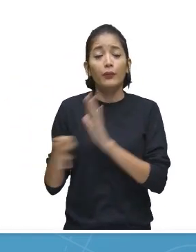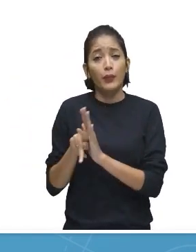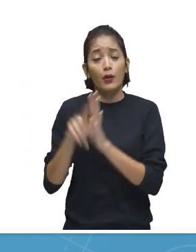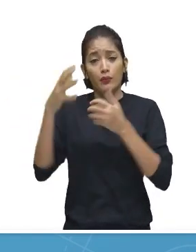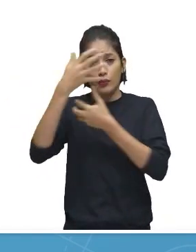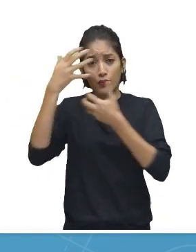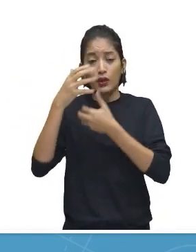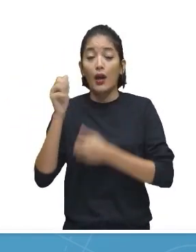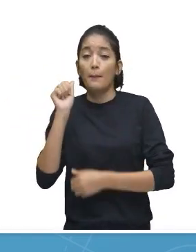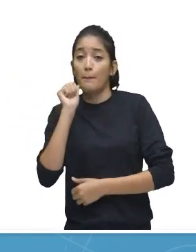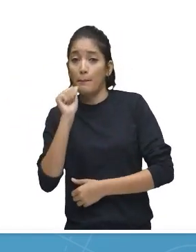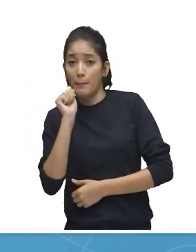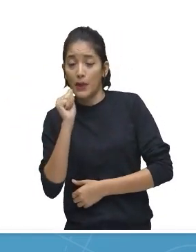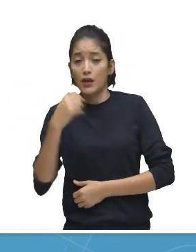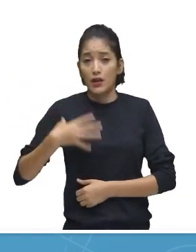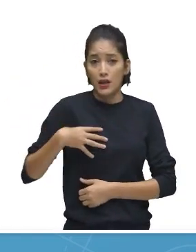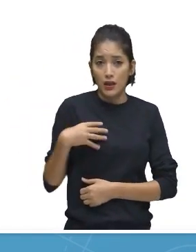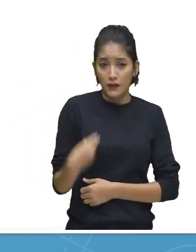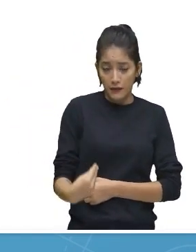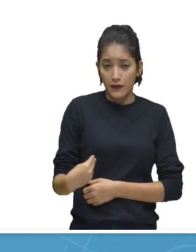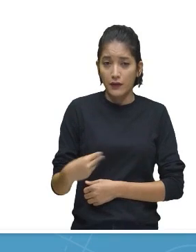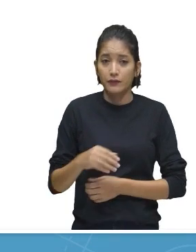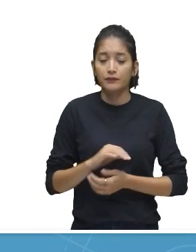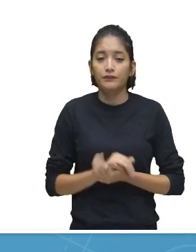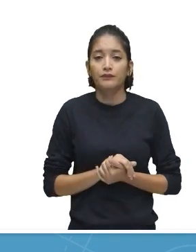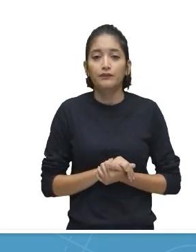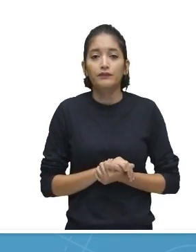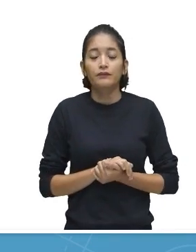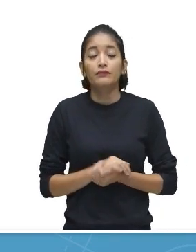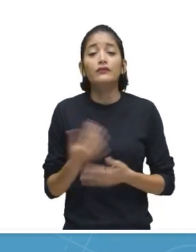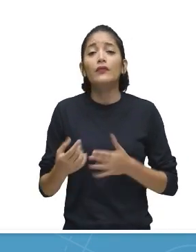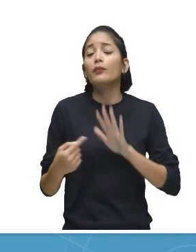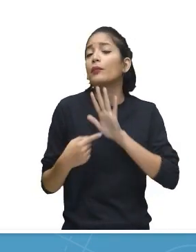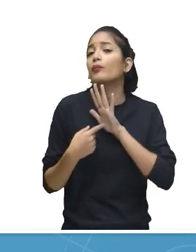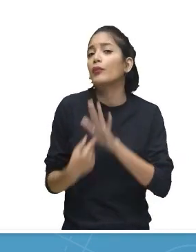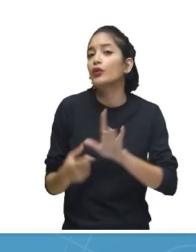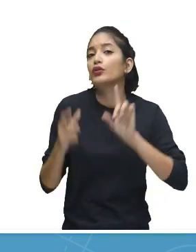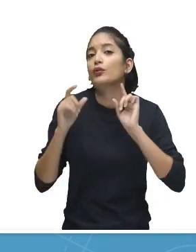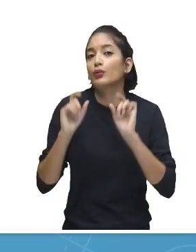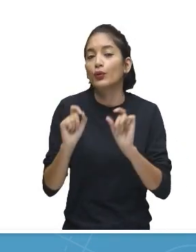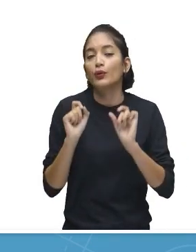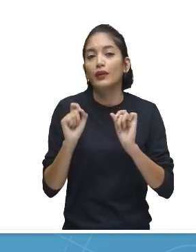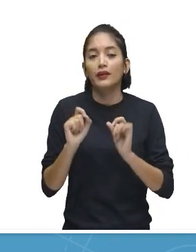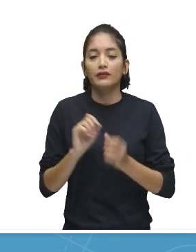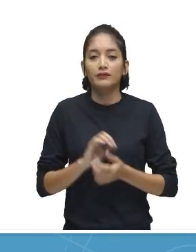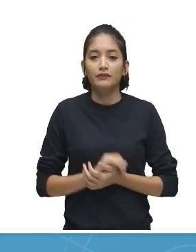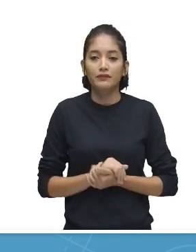Mãe e Filho, de Pablo Picasso. Aqui ele representa aqui o